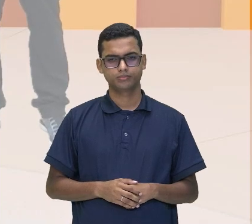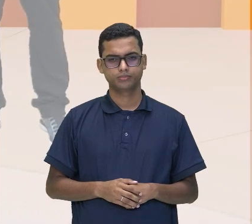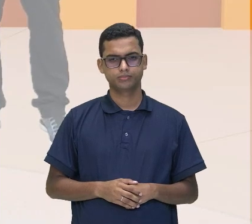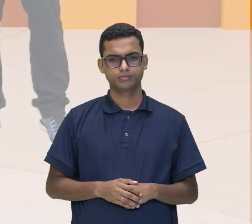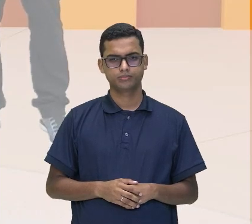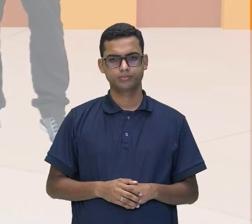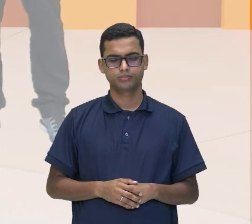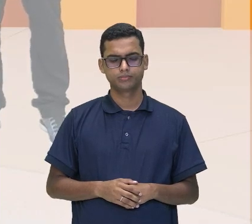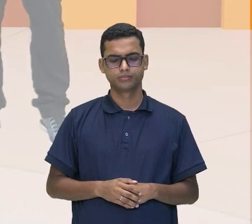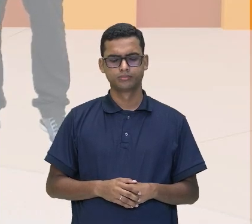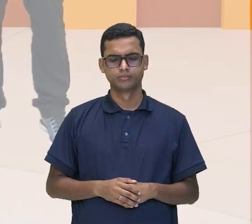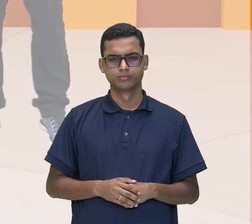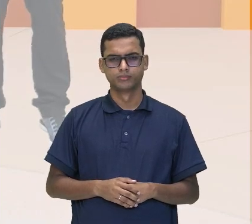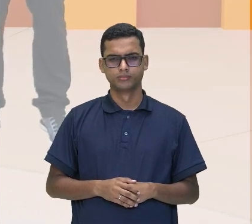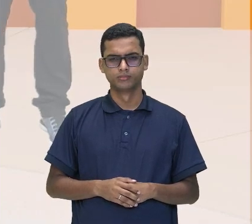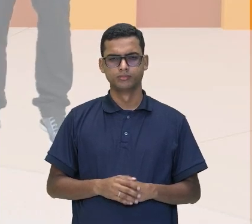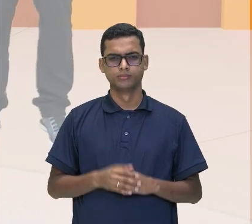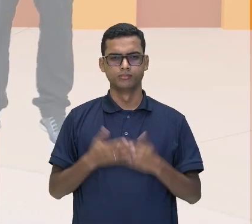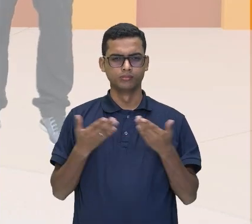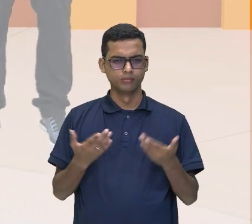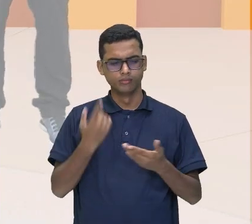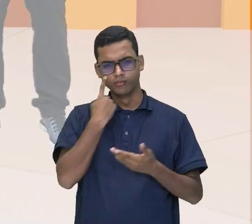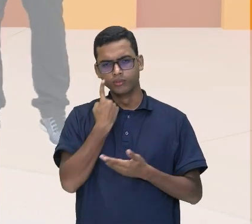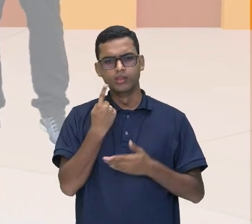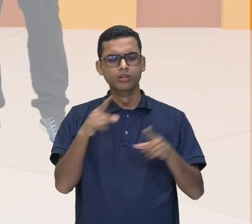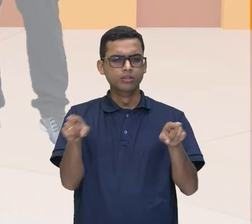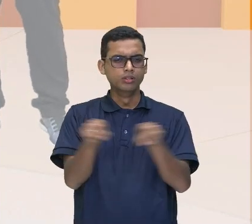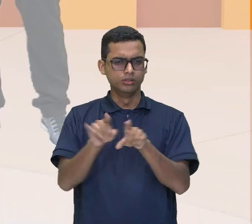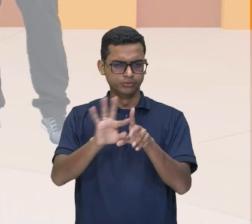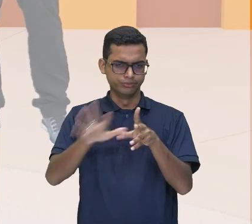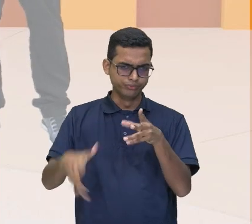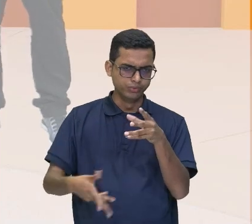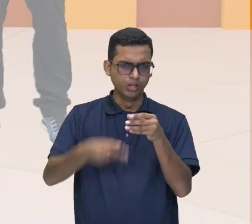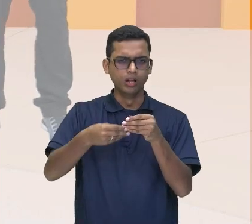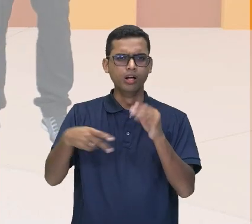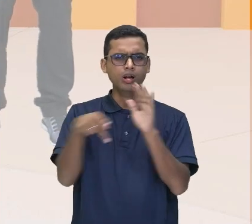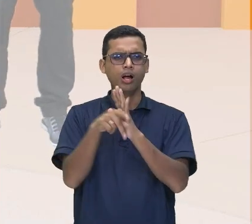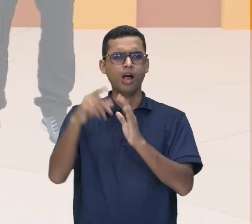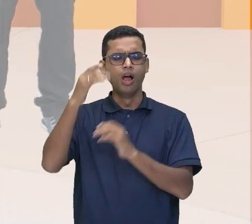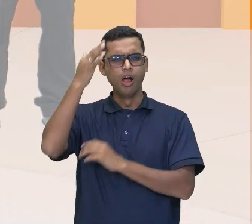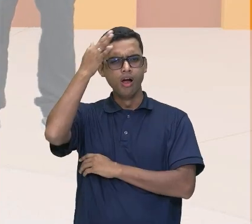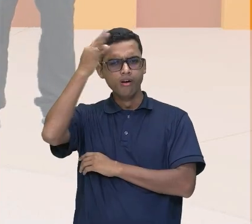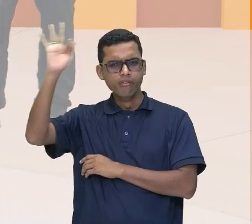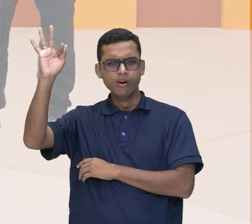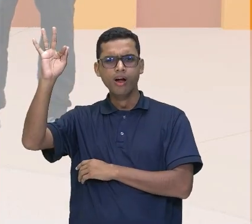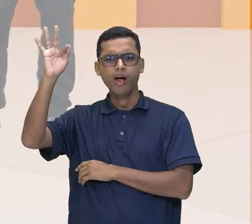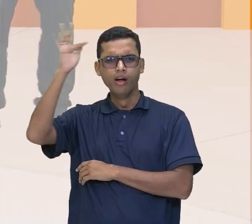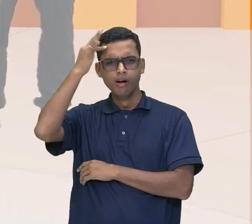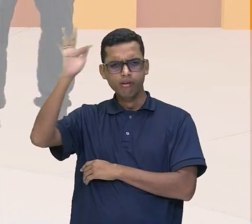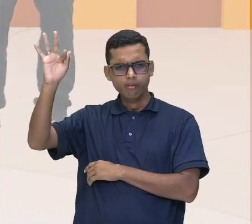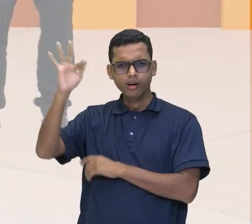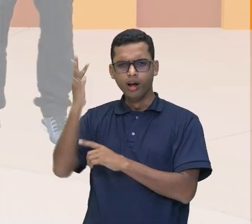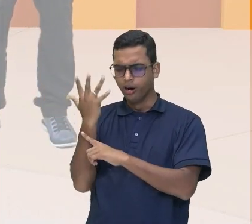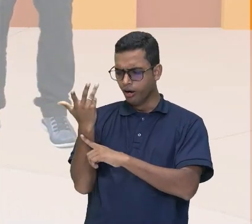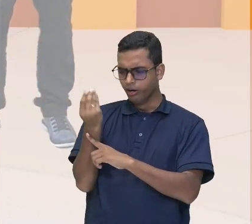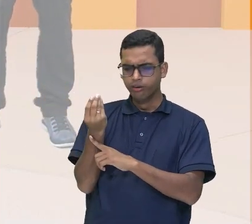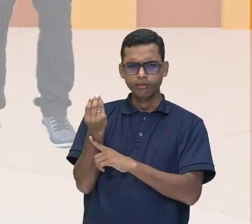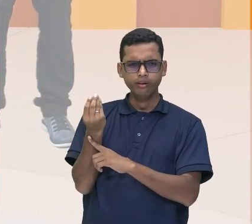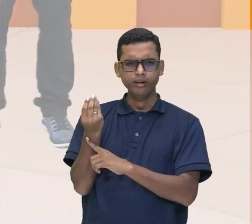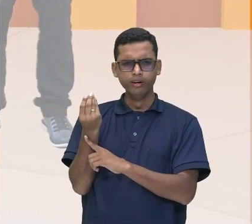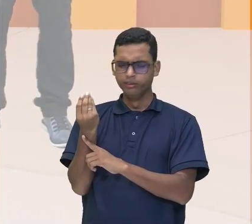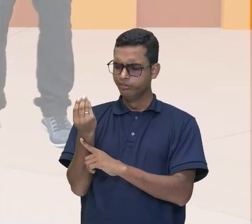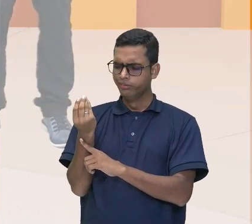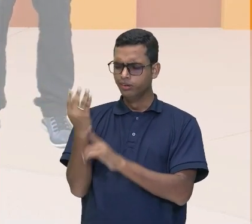ainda nesse aspecto da alteridade, que a filosofia da arte, né, vamos ver aqui, ela tem todo